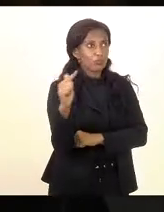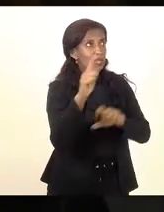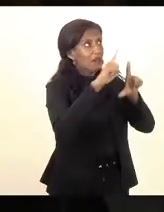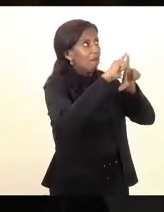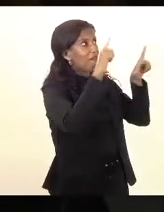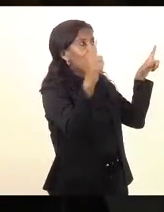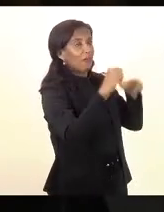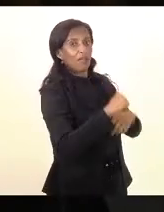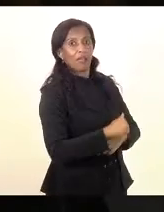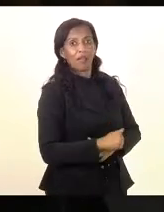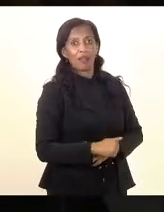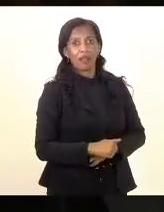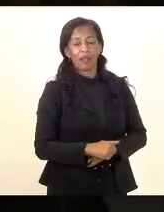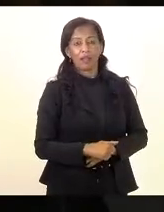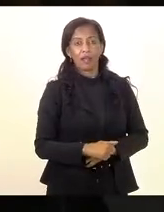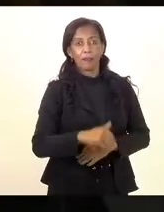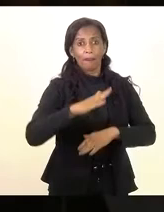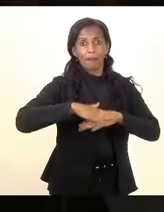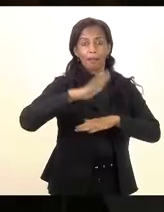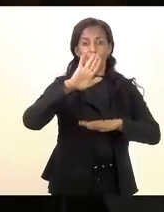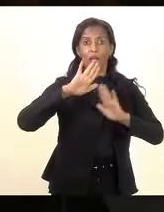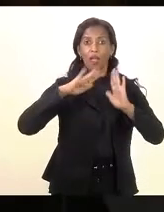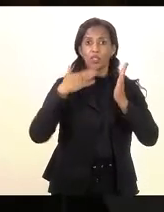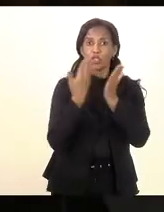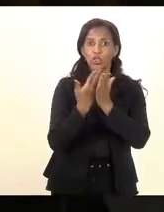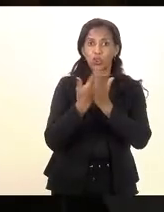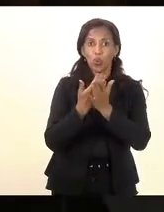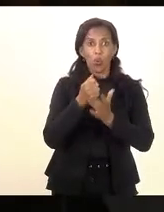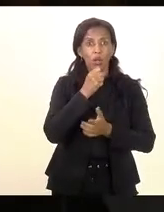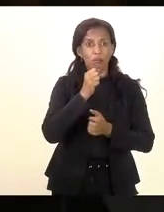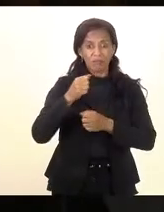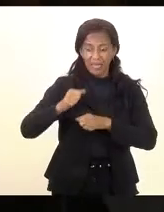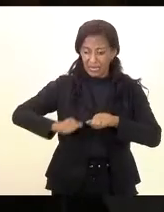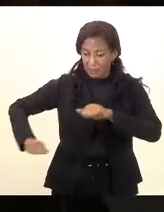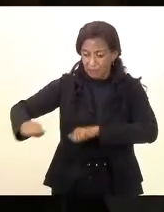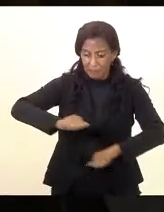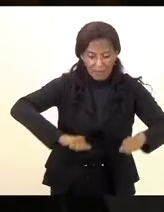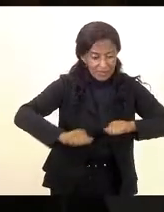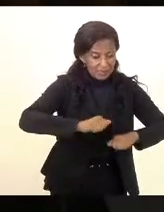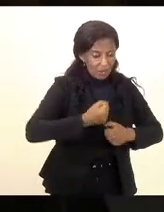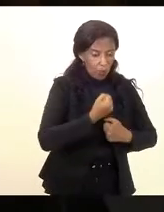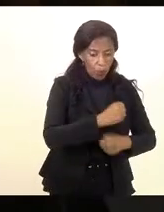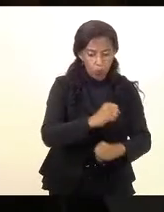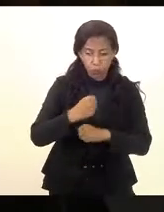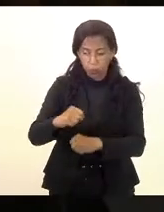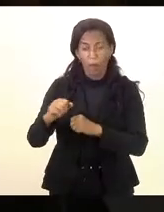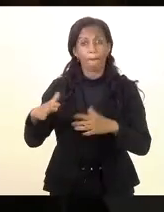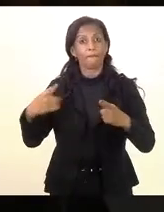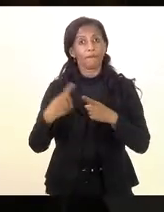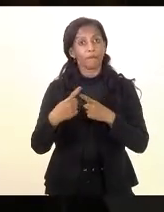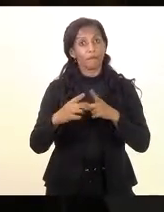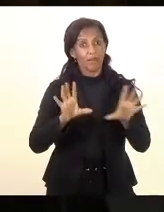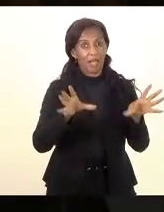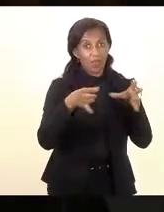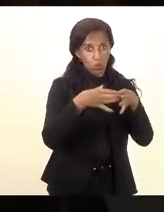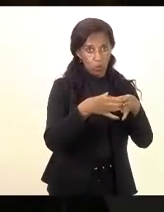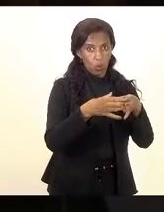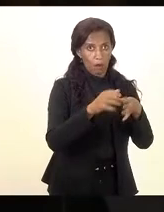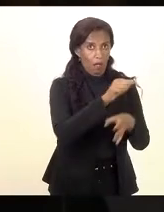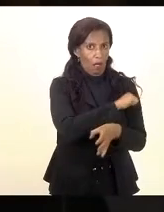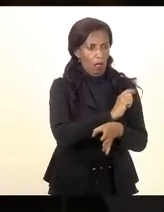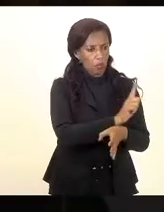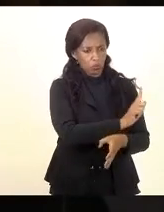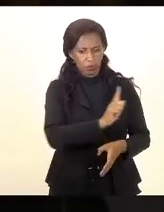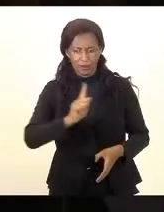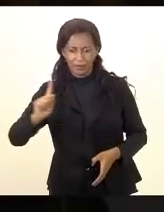que em mais de dois terços das nossas escolas faltam faxineiros sabe para que Tia Ju para quando uma turma sair o faxineiro ir lá passar um